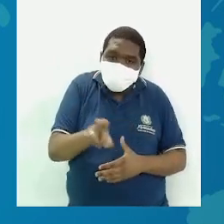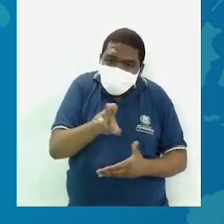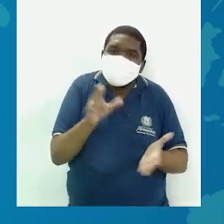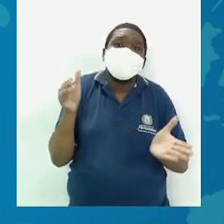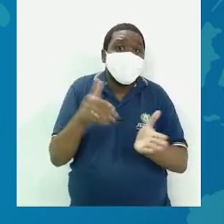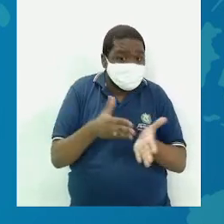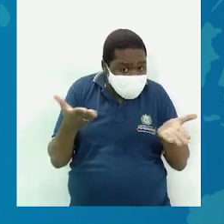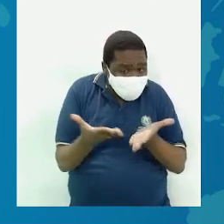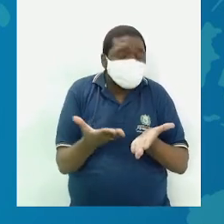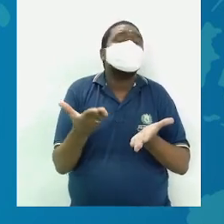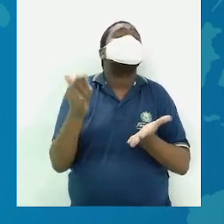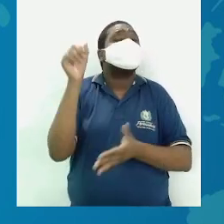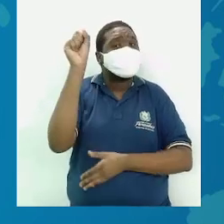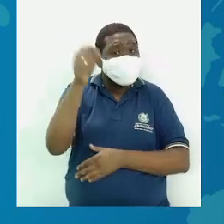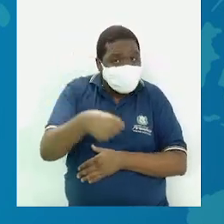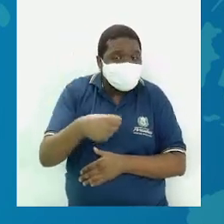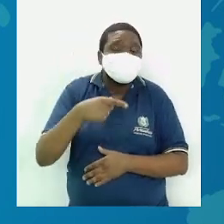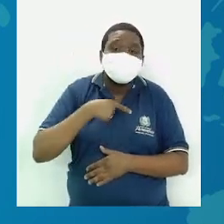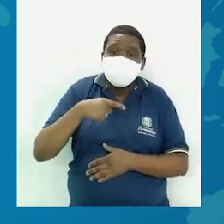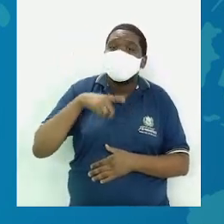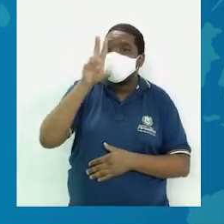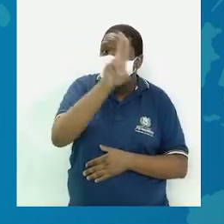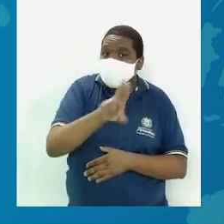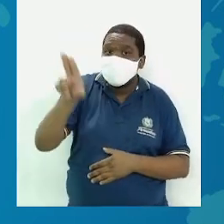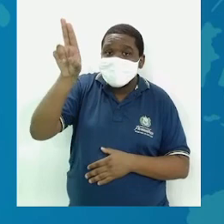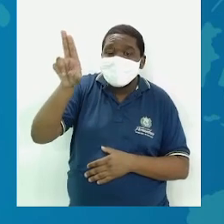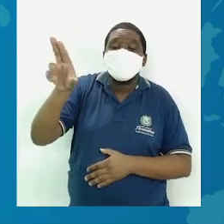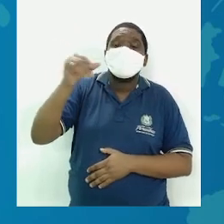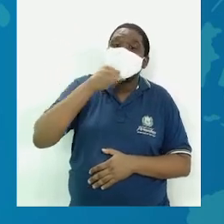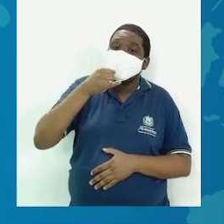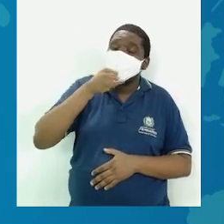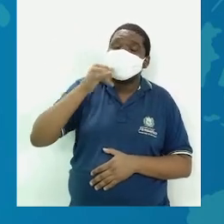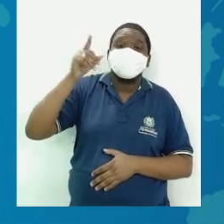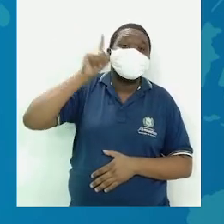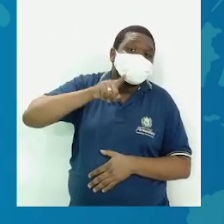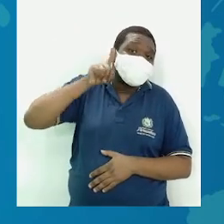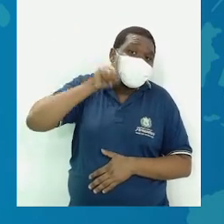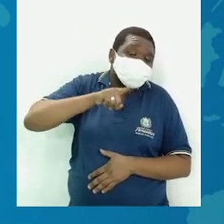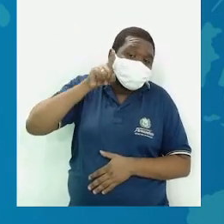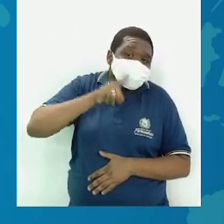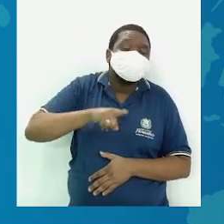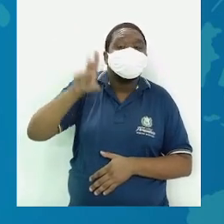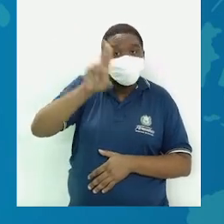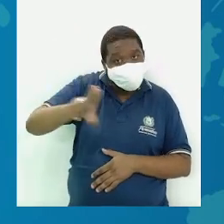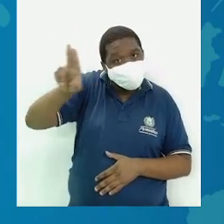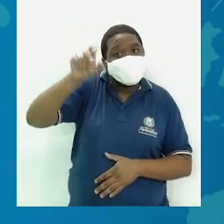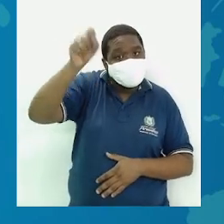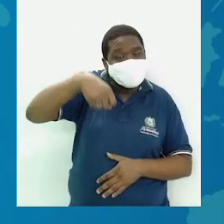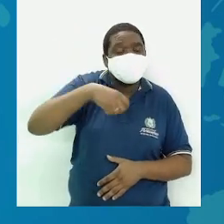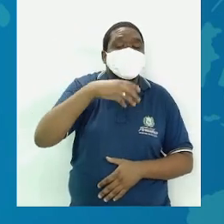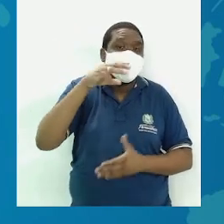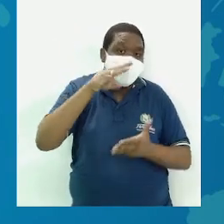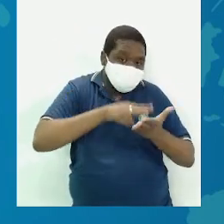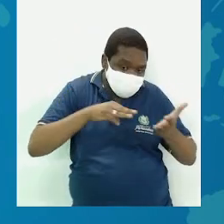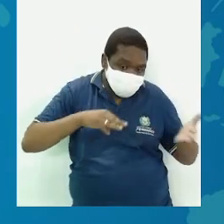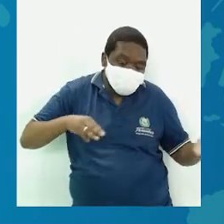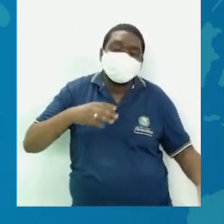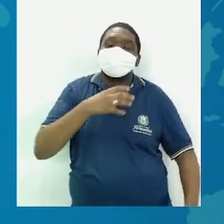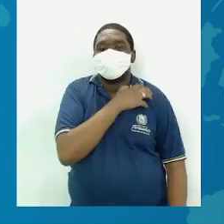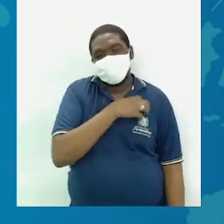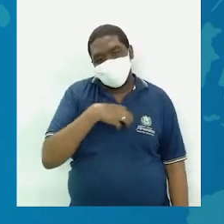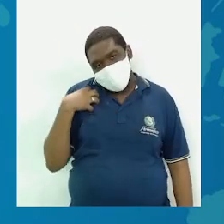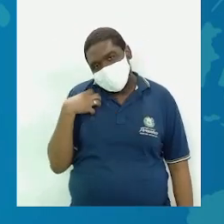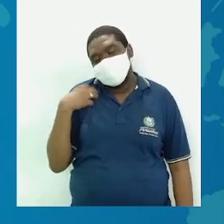hoje? Sim. Há universidades nos Estados Unidos, por exemplo, que trabalham a partir do método socrático para chegar